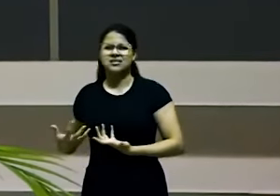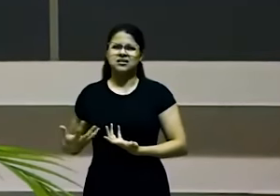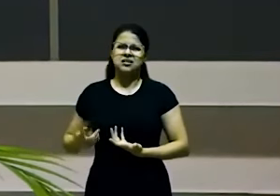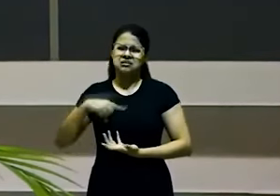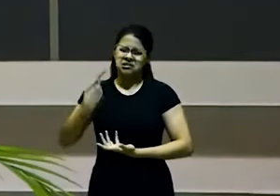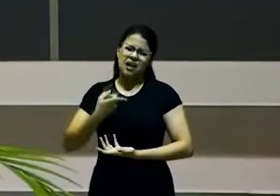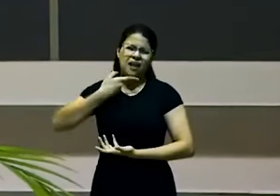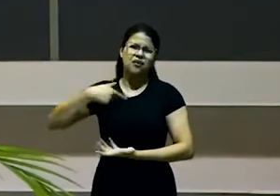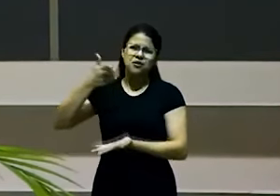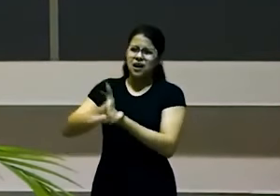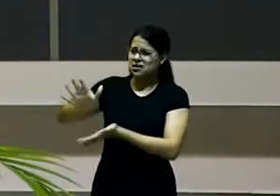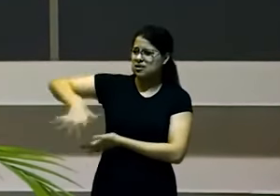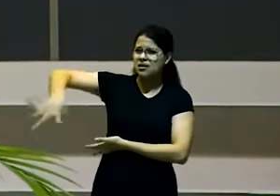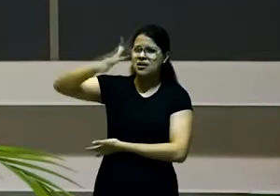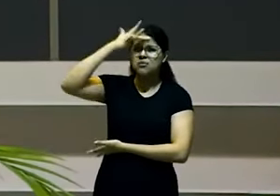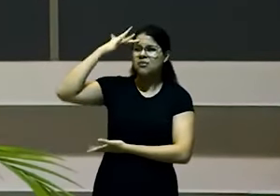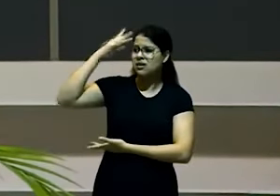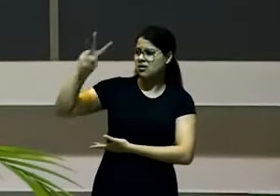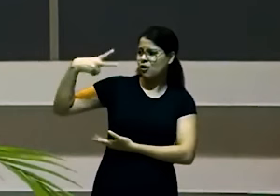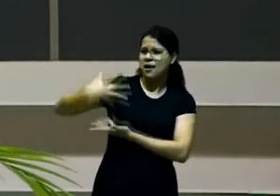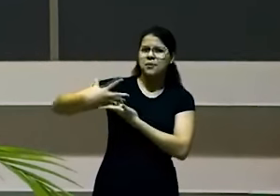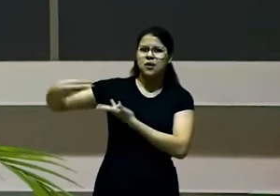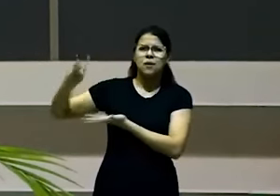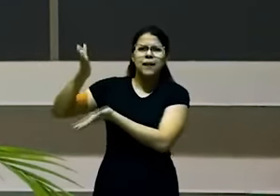parar talvez pessoas parem